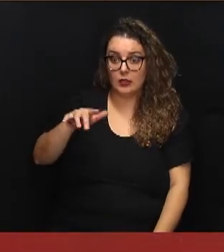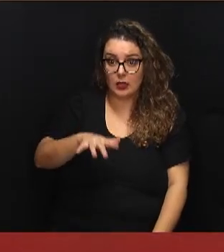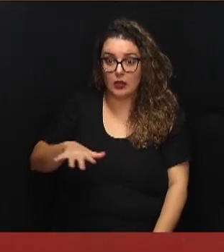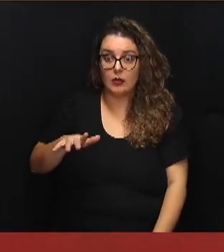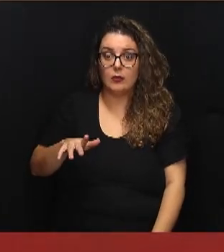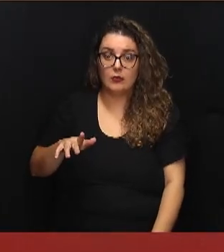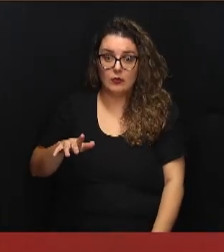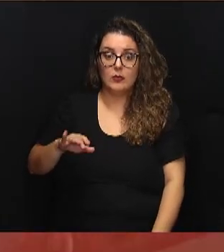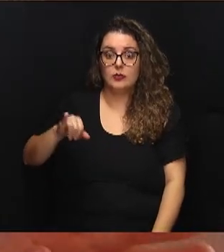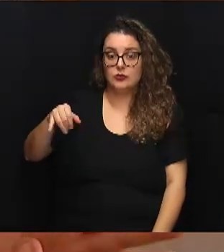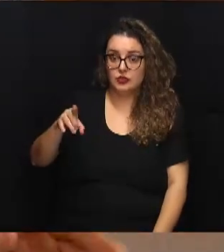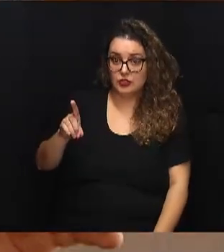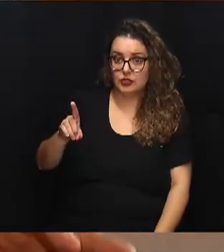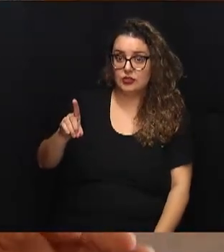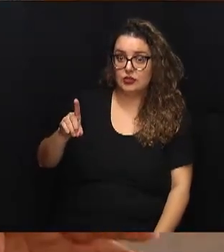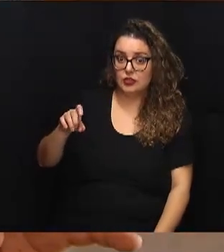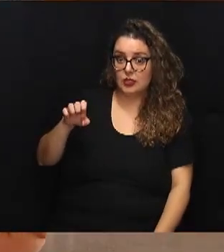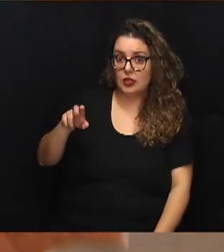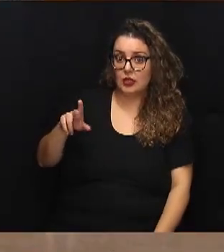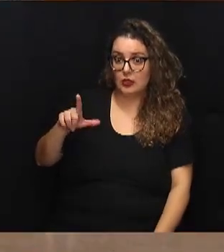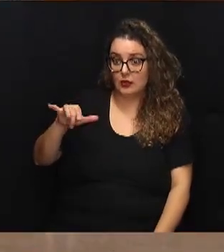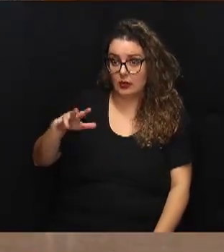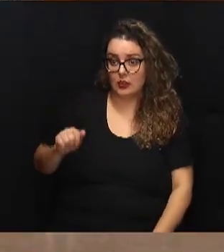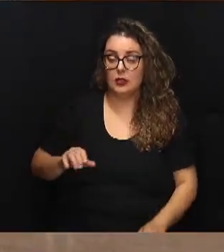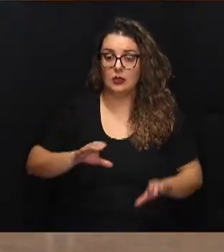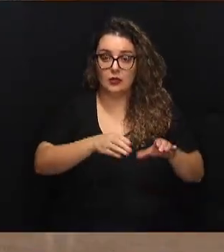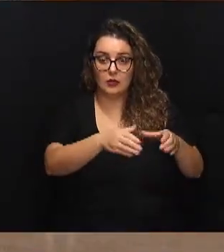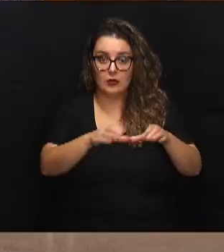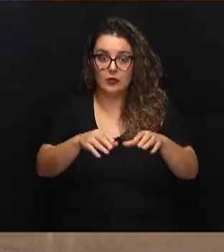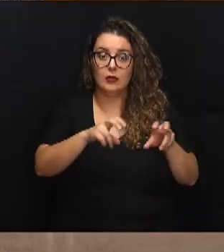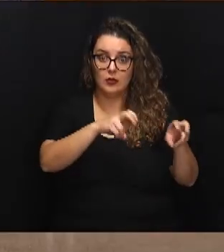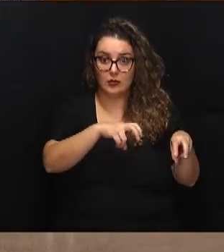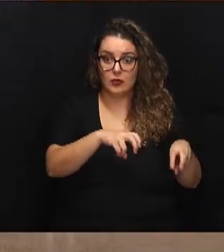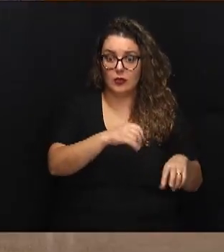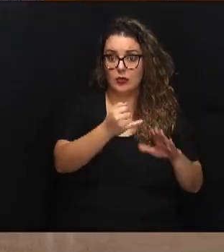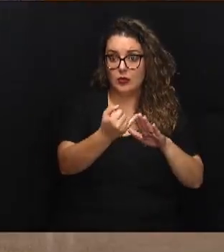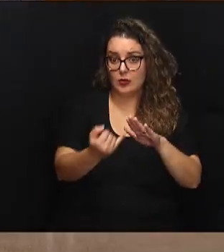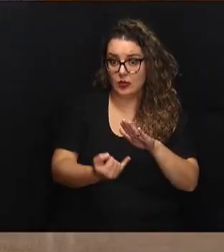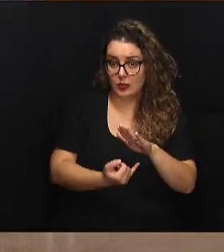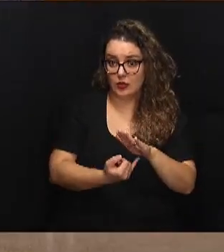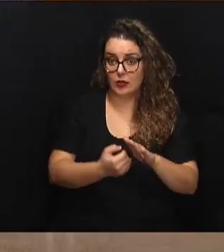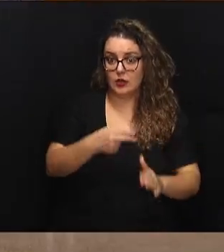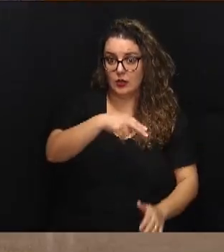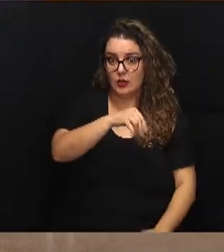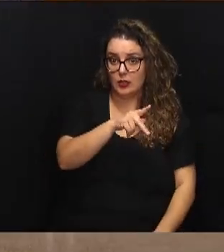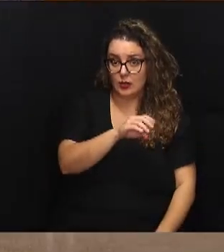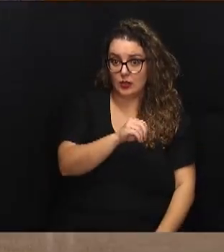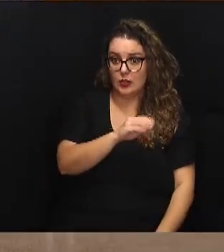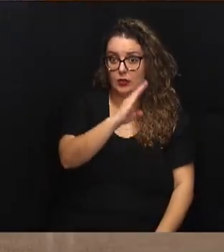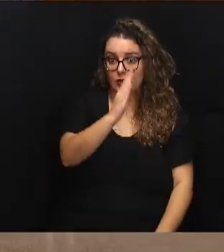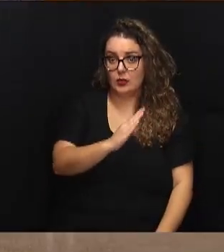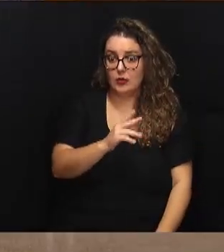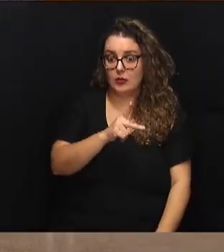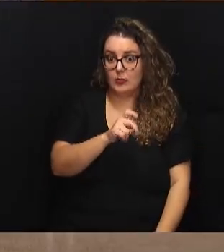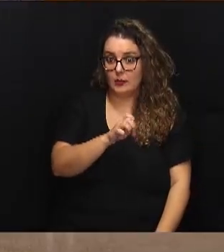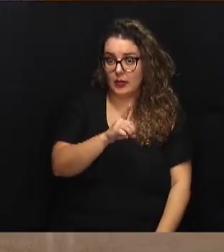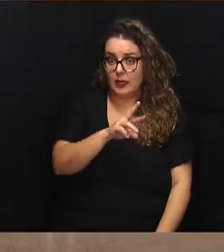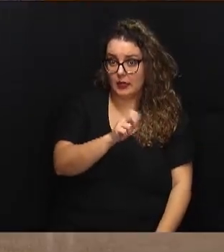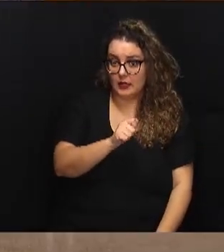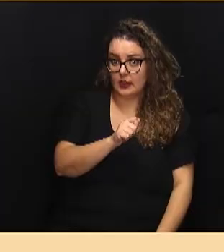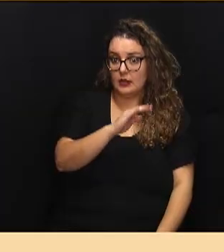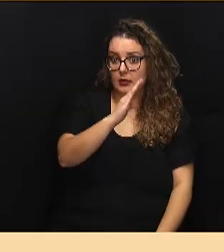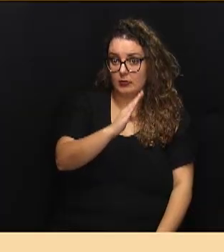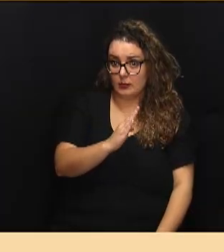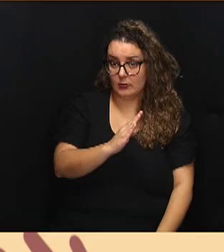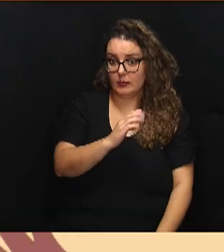Olina. Existem duas comunidades rurais, que é o Instituto Nipo-Brasileiro de Pedra Branca e a Associação da